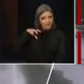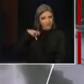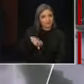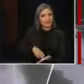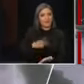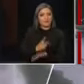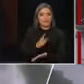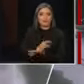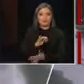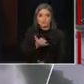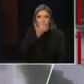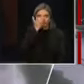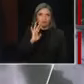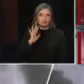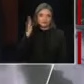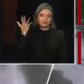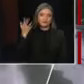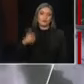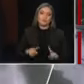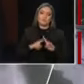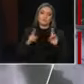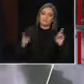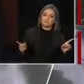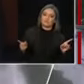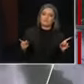se aplica, contudo, ao crime de dano